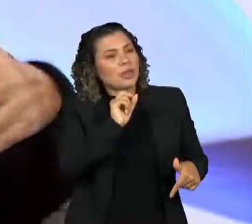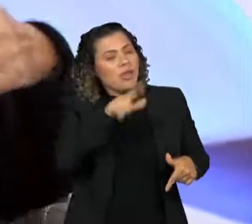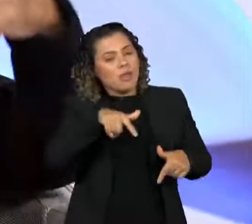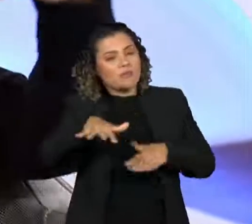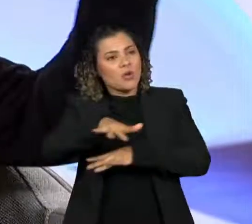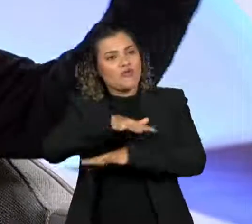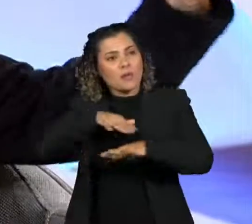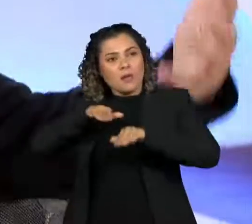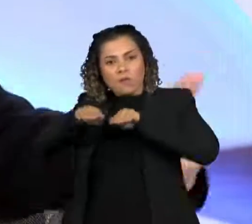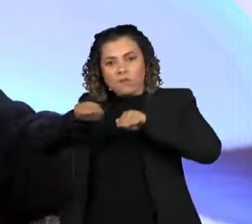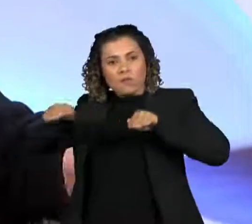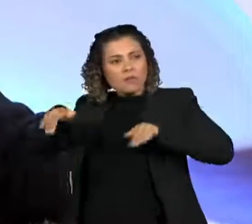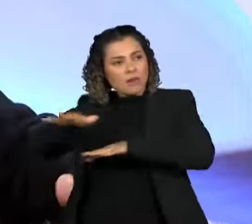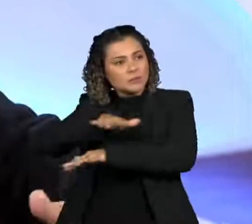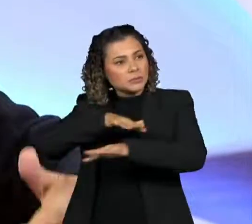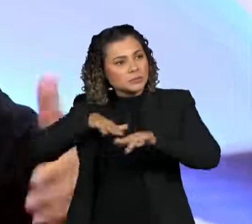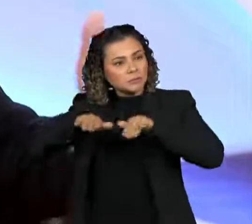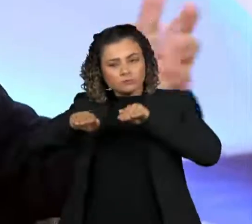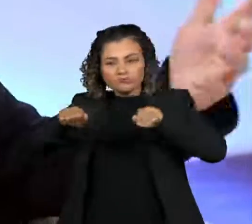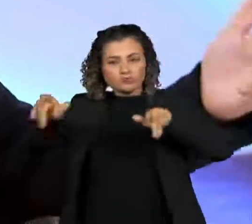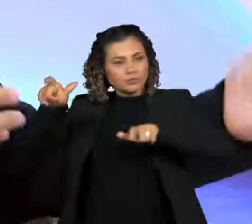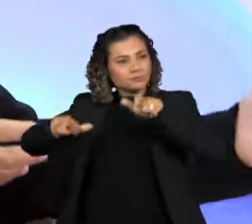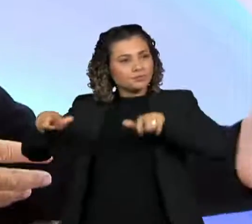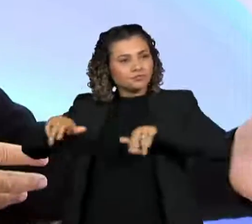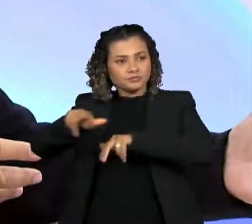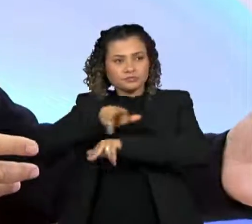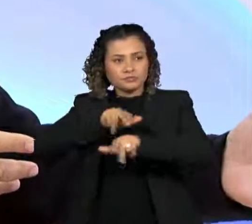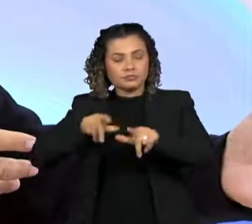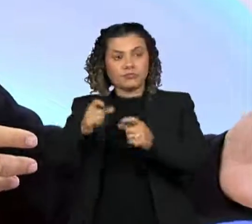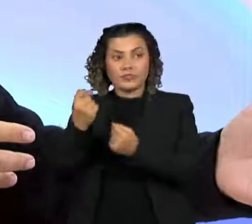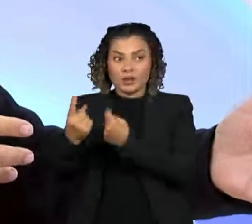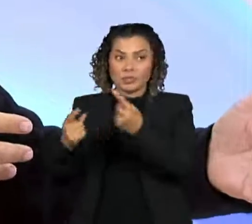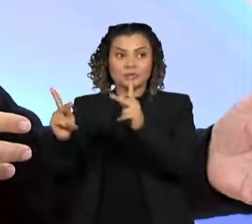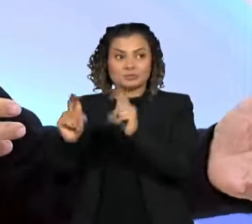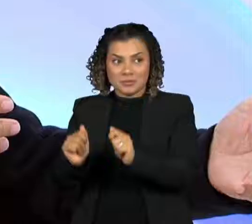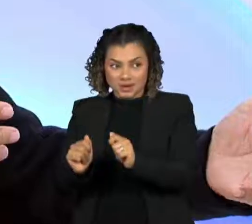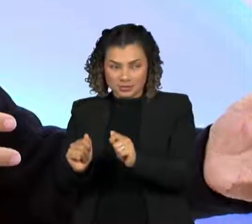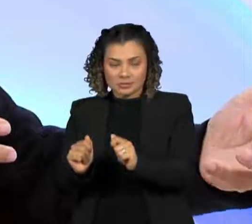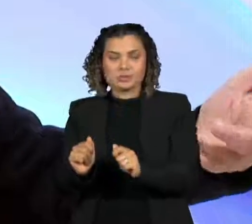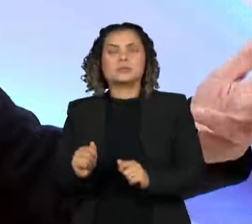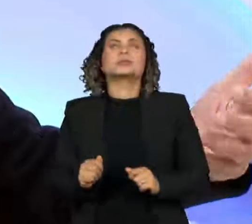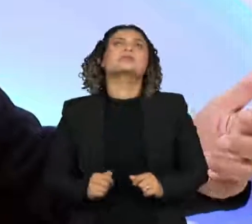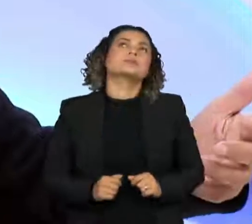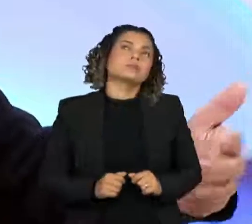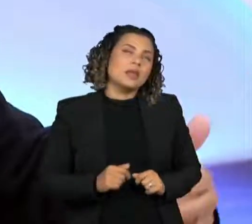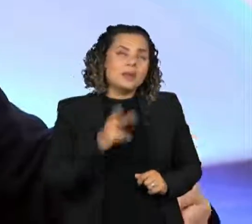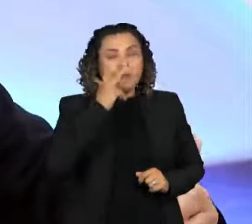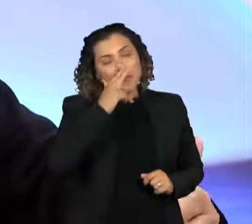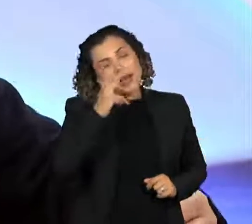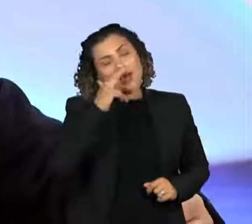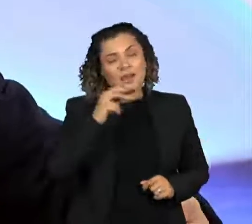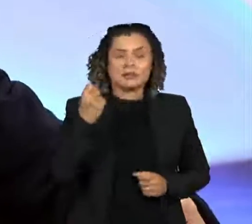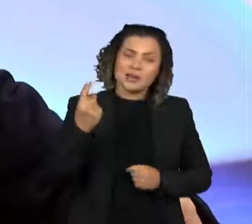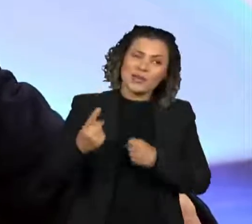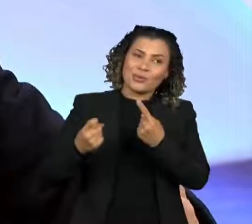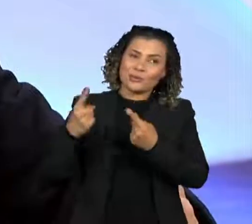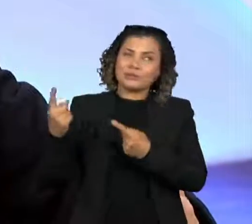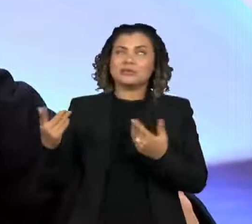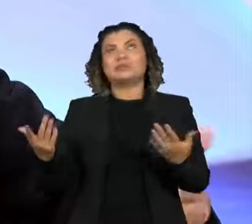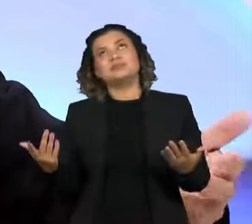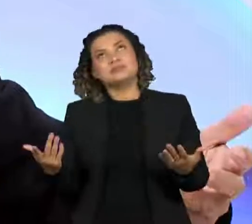massa. Movimentos de muita gente, alguns pacíficos, embora com conteúdo